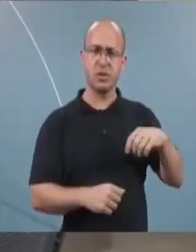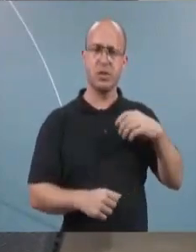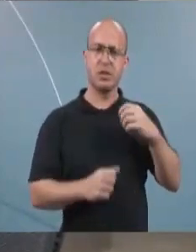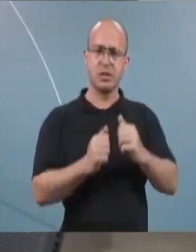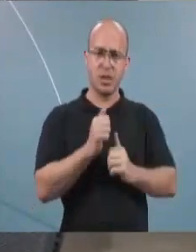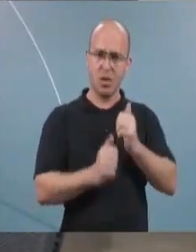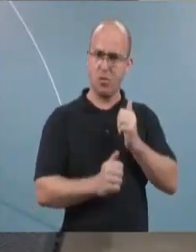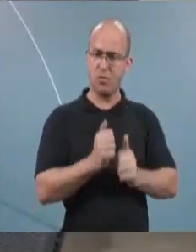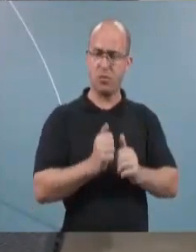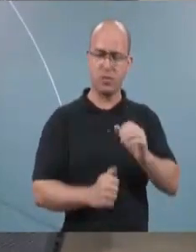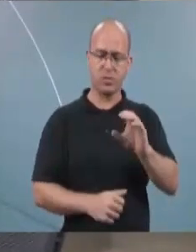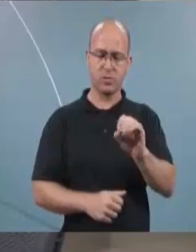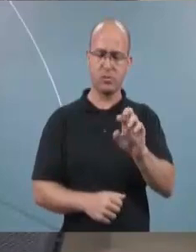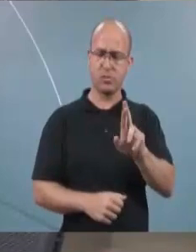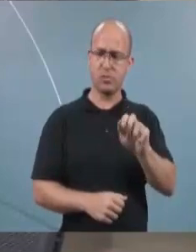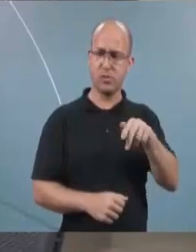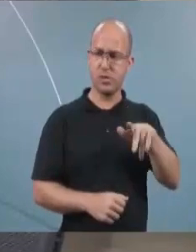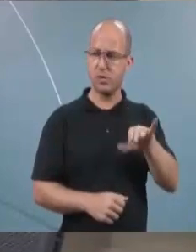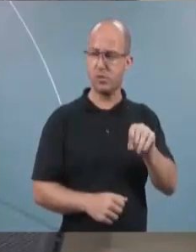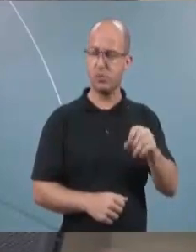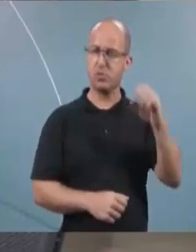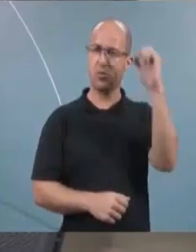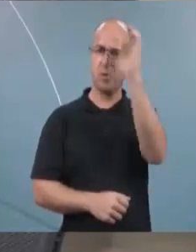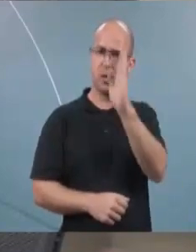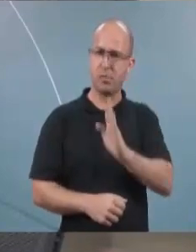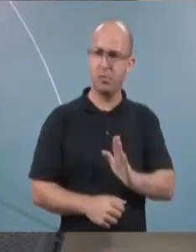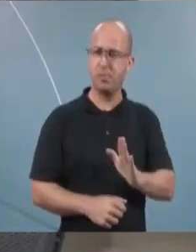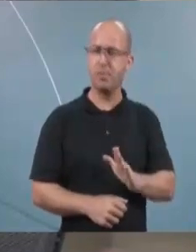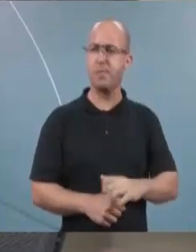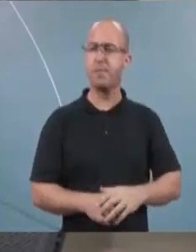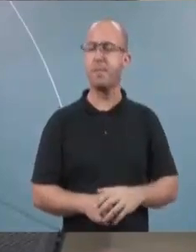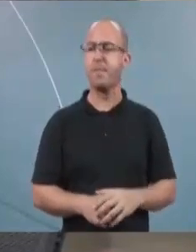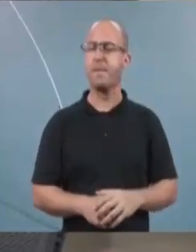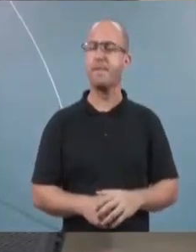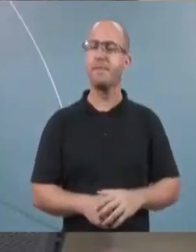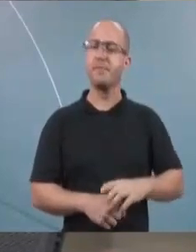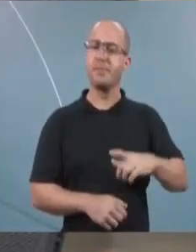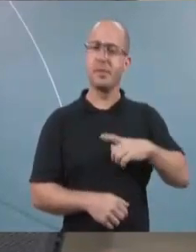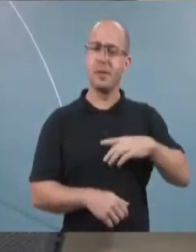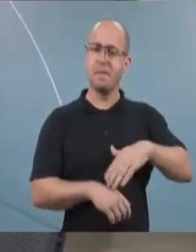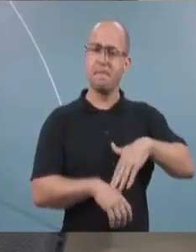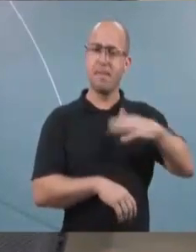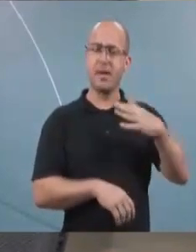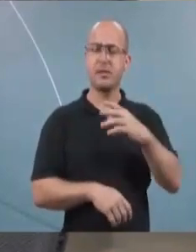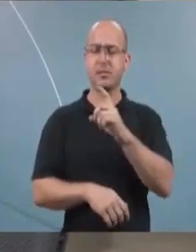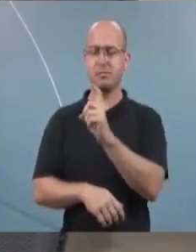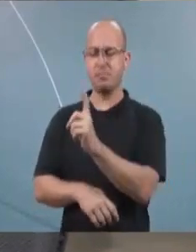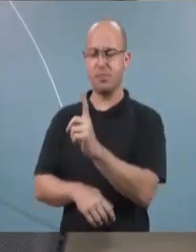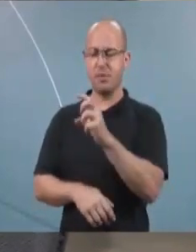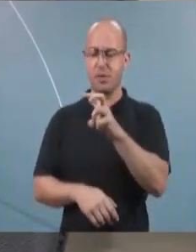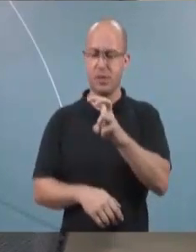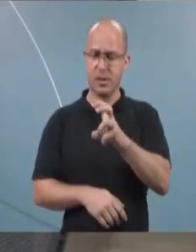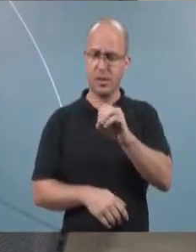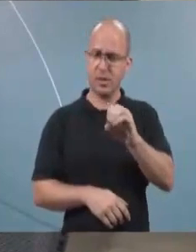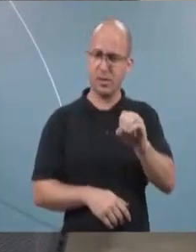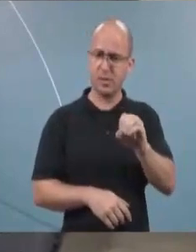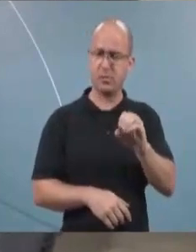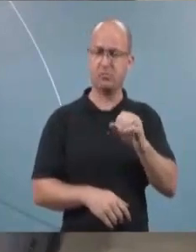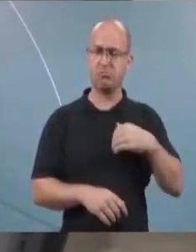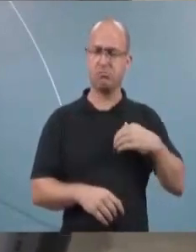do Brasil que tem mais de 1500 cooperativas que produz